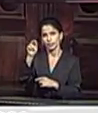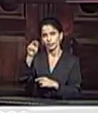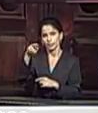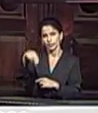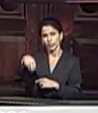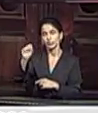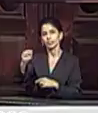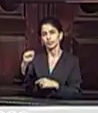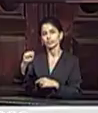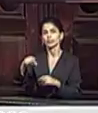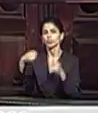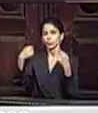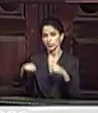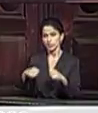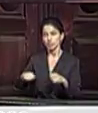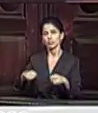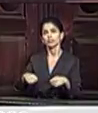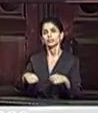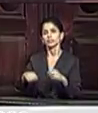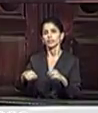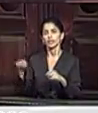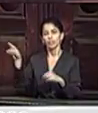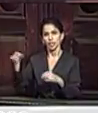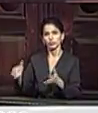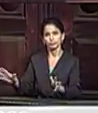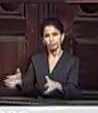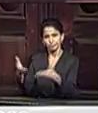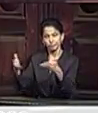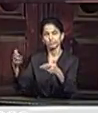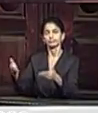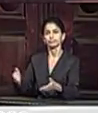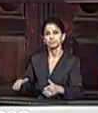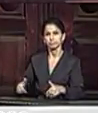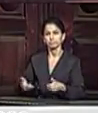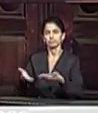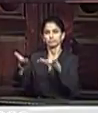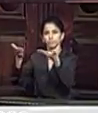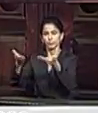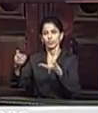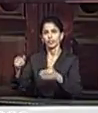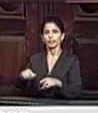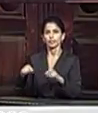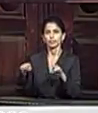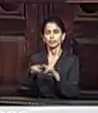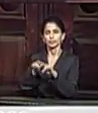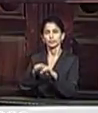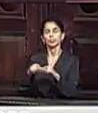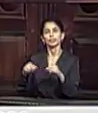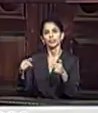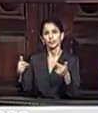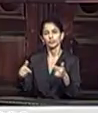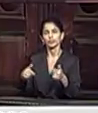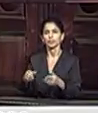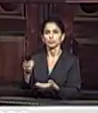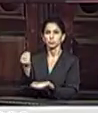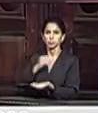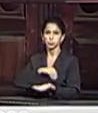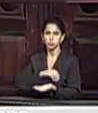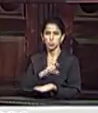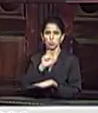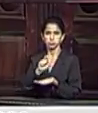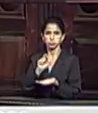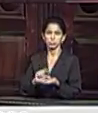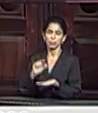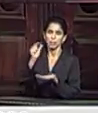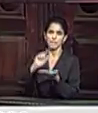os trabalhadores da Rio Trilhos, que estão lá há anos desempenhando um trabalho importante e não recebem qualquer retorno